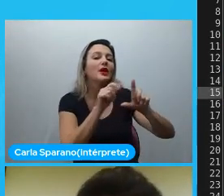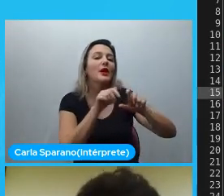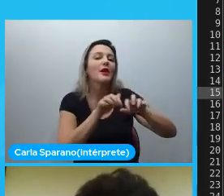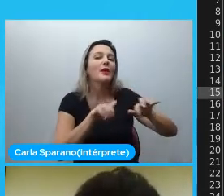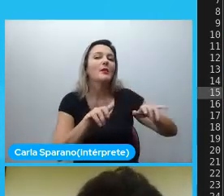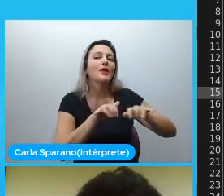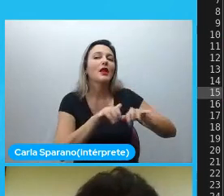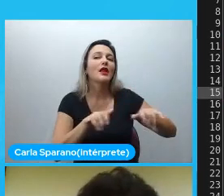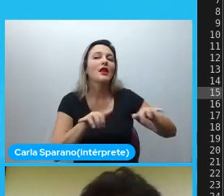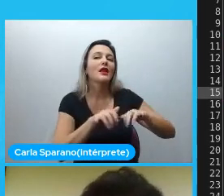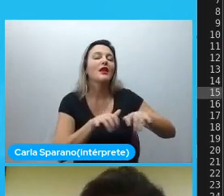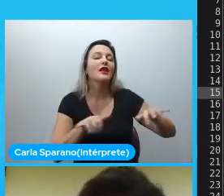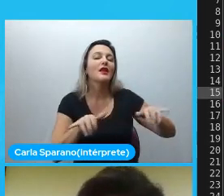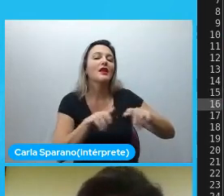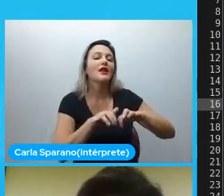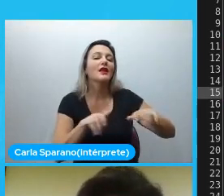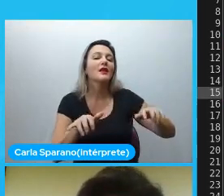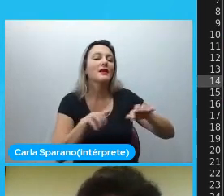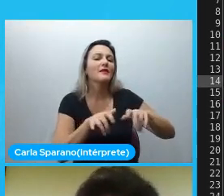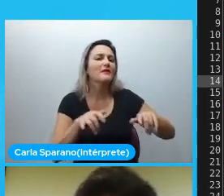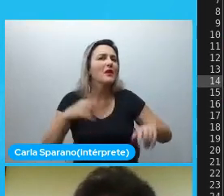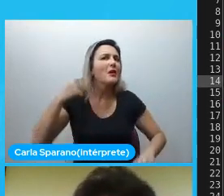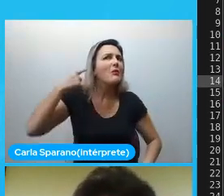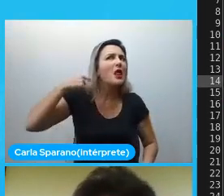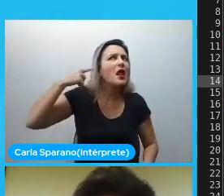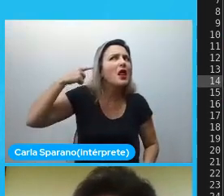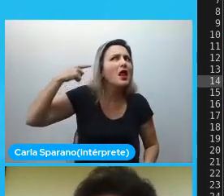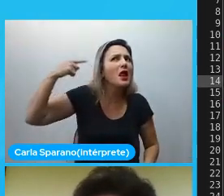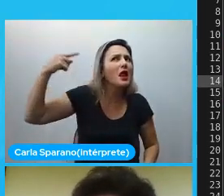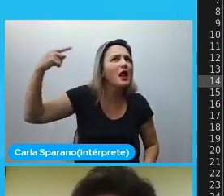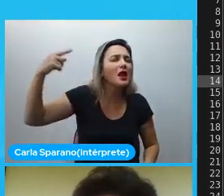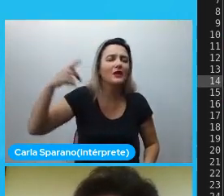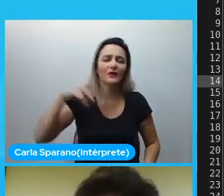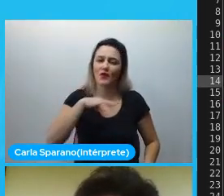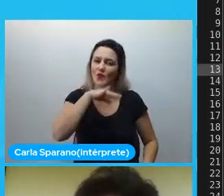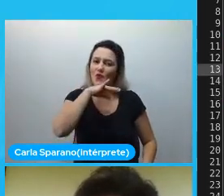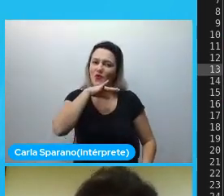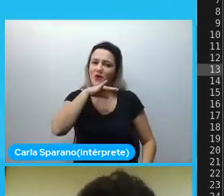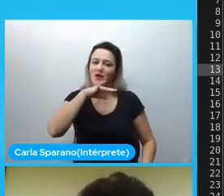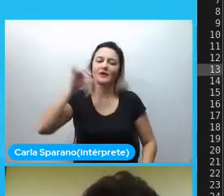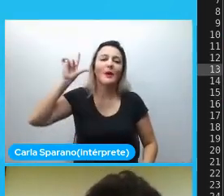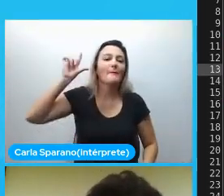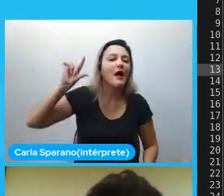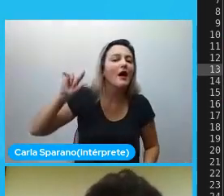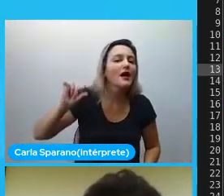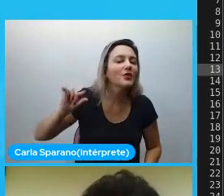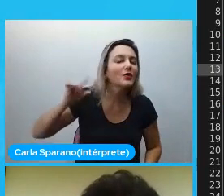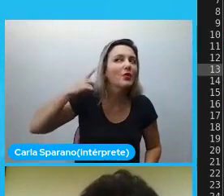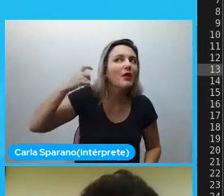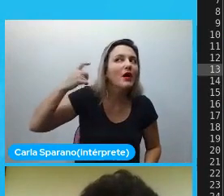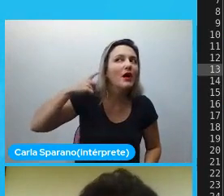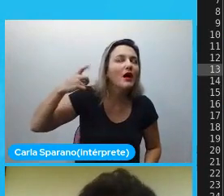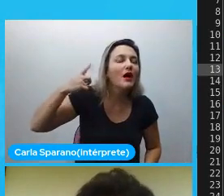ó. Ficou muito alto. Ficou muito alto. Ficou ruim. Ficou ruim. Abaixar o volume disso aqui.